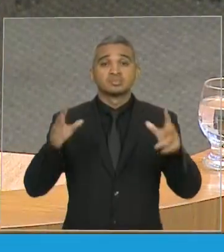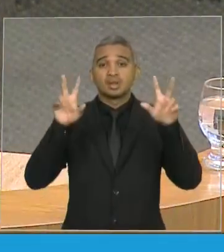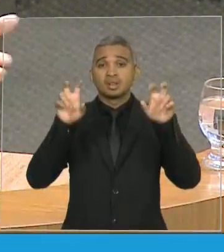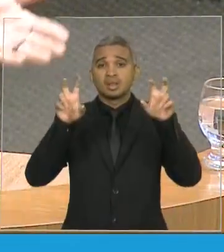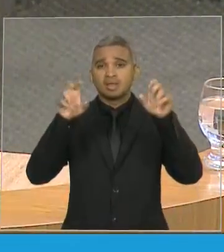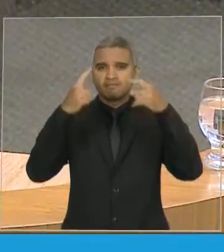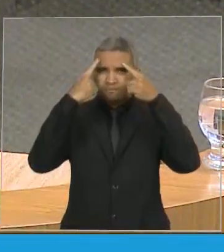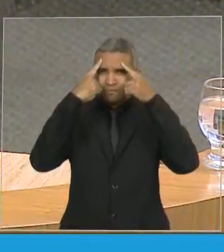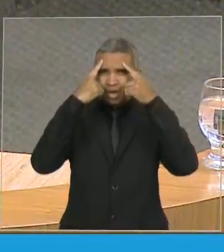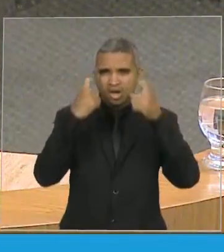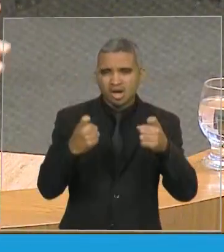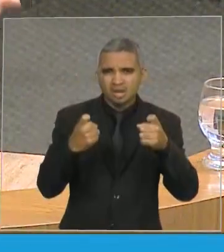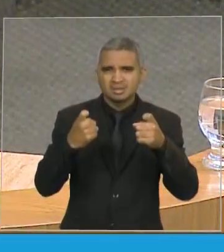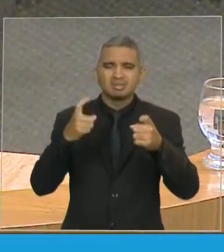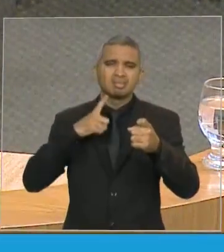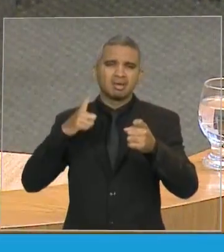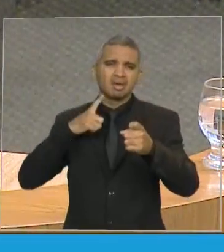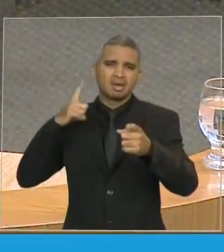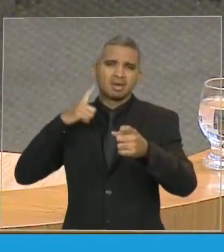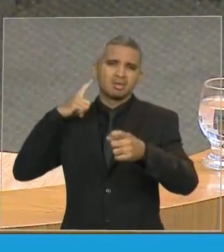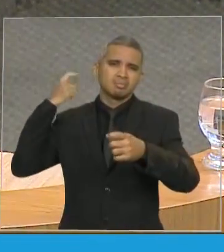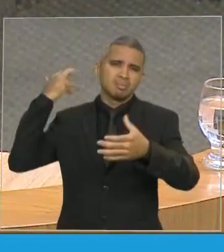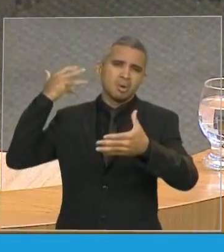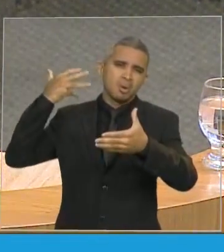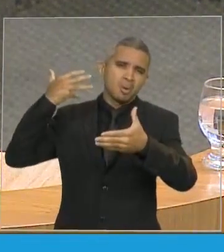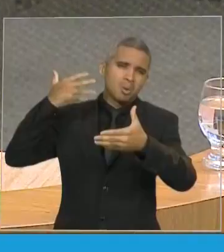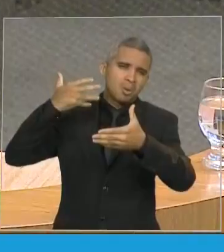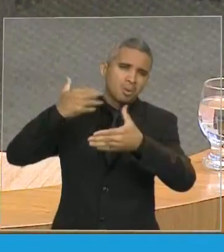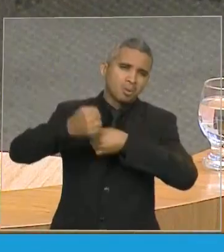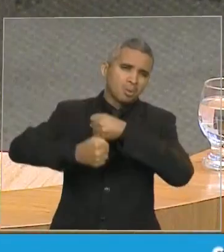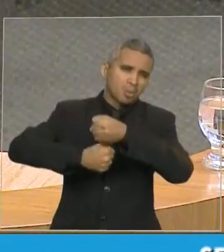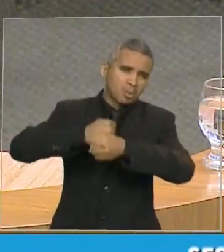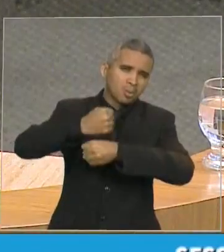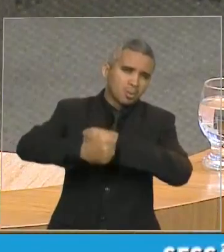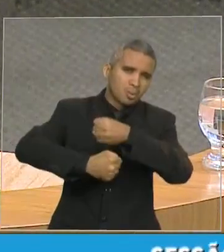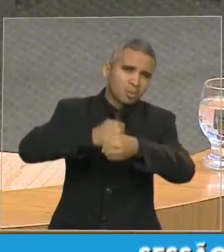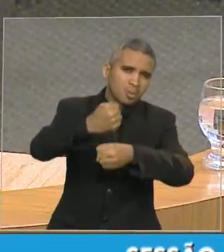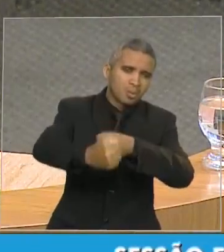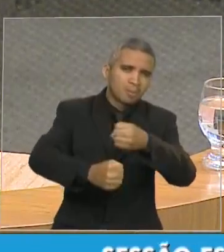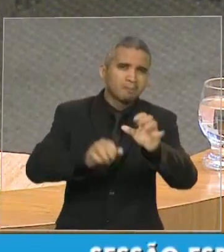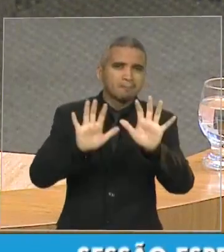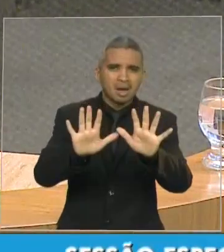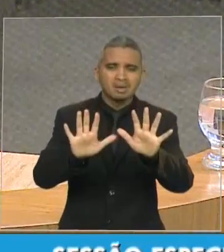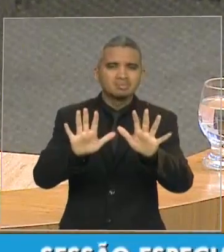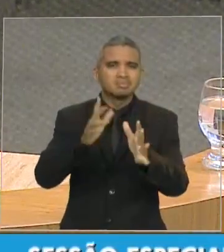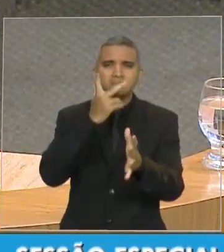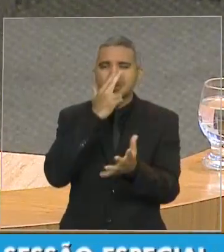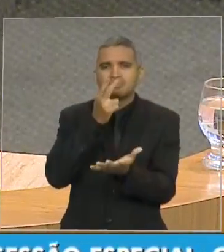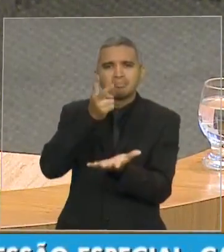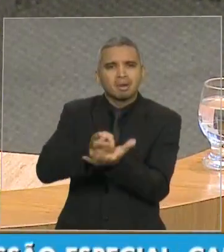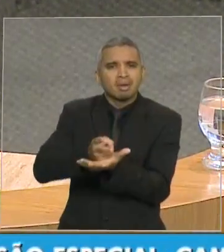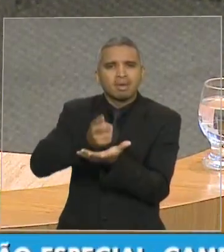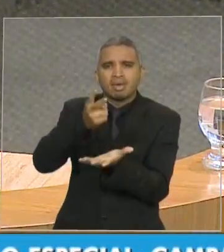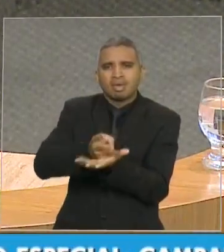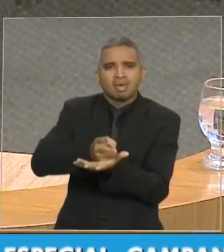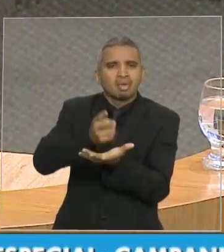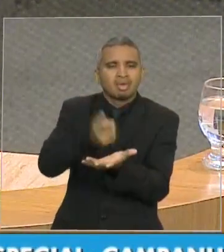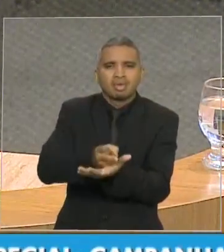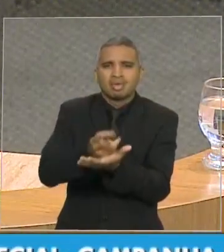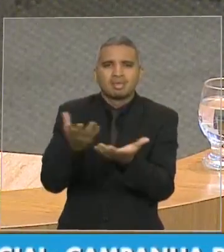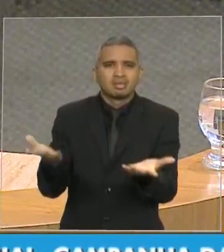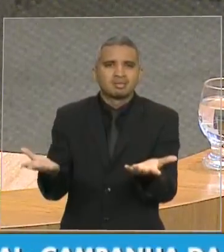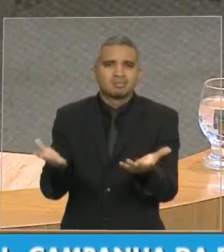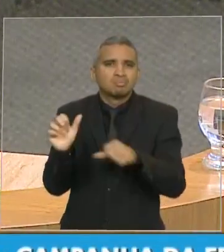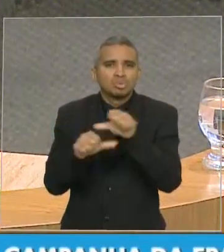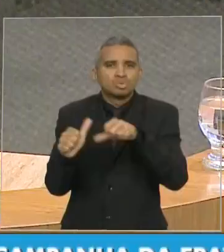perpassa gerações e gerações e não se avança muito. Nós não conseguimos avançar muito.